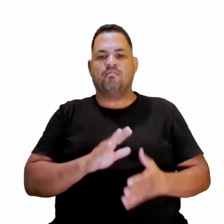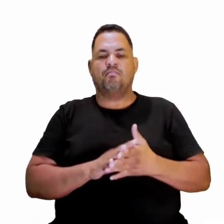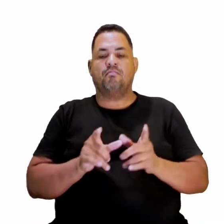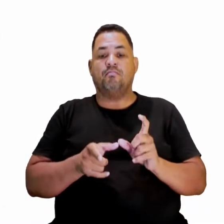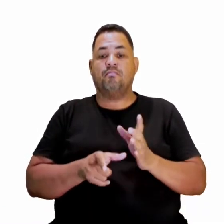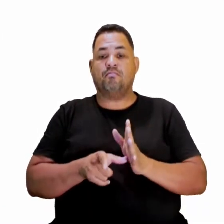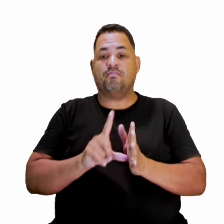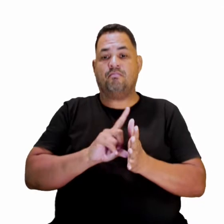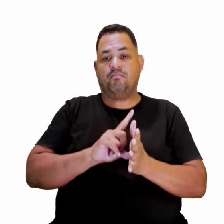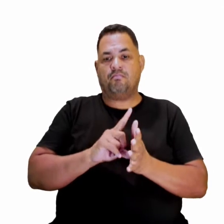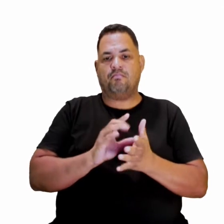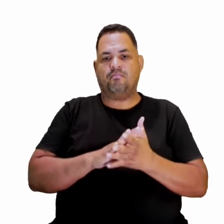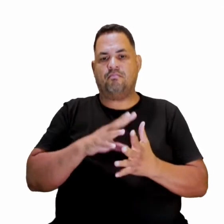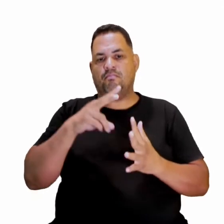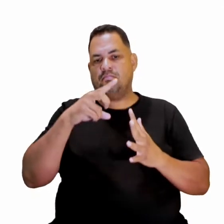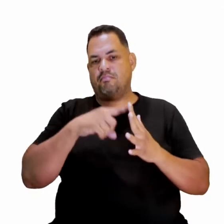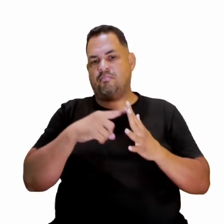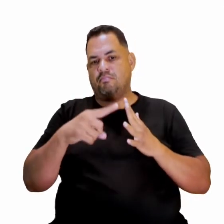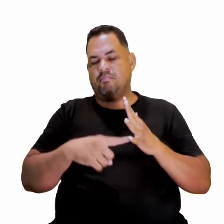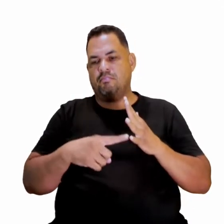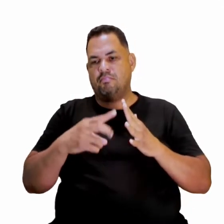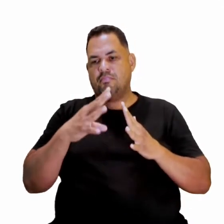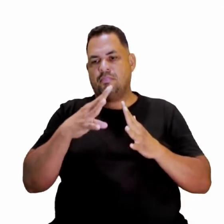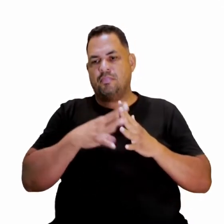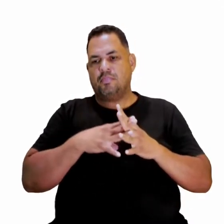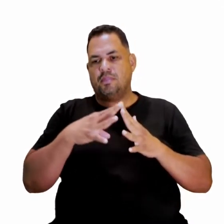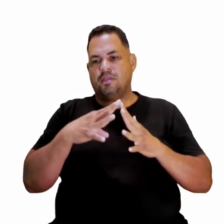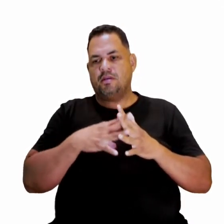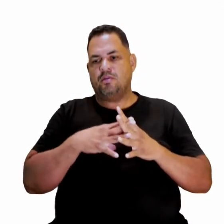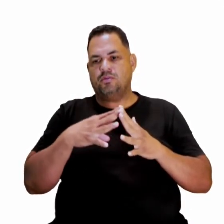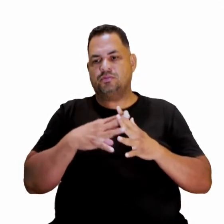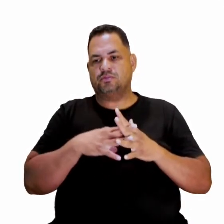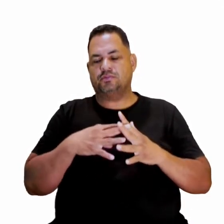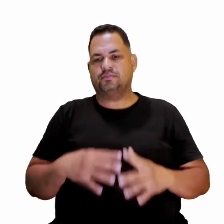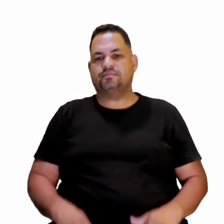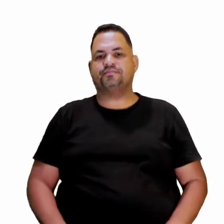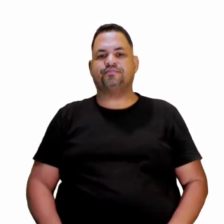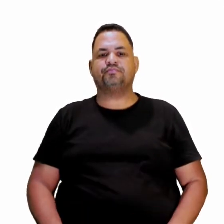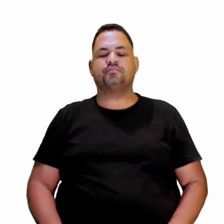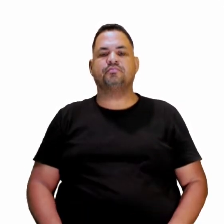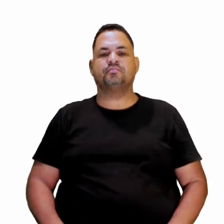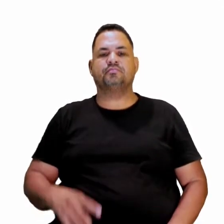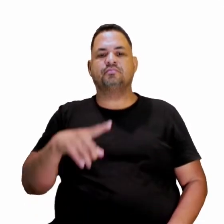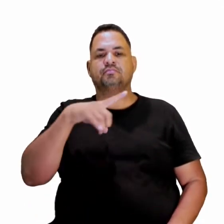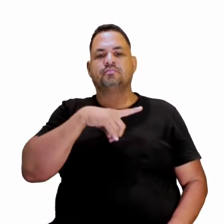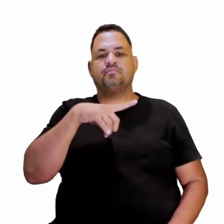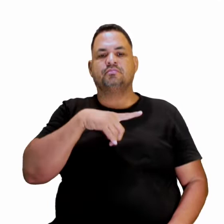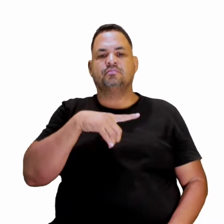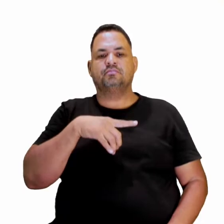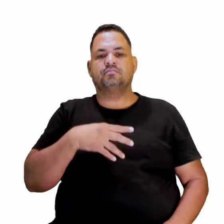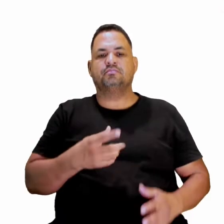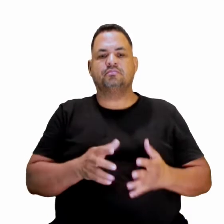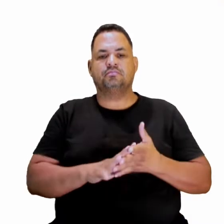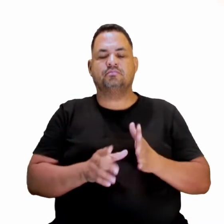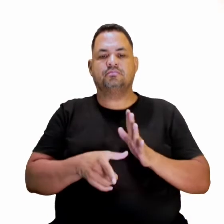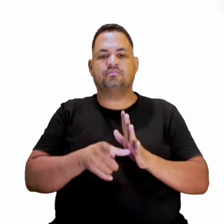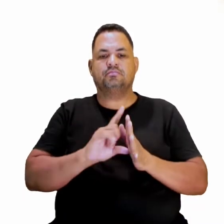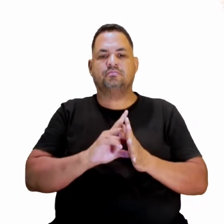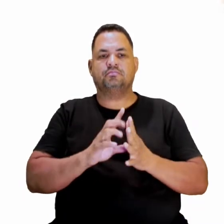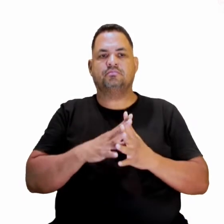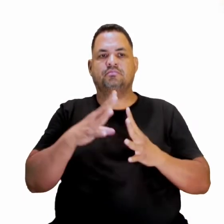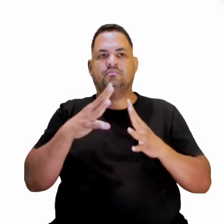precedido de consoante, presta bem atenção, eles têm que ser